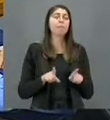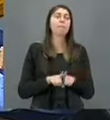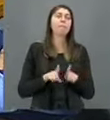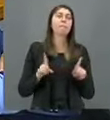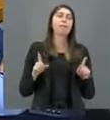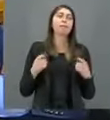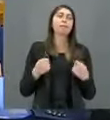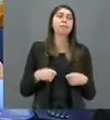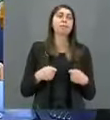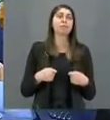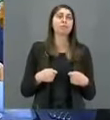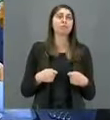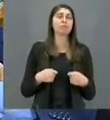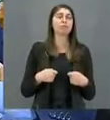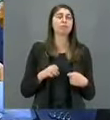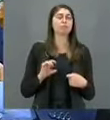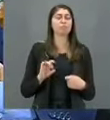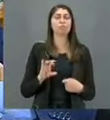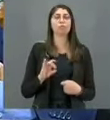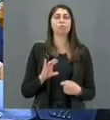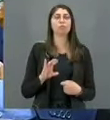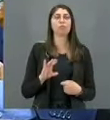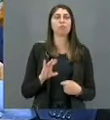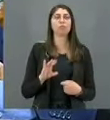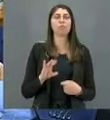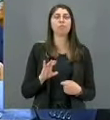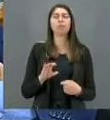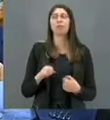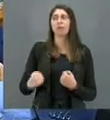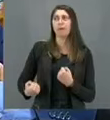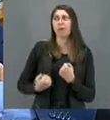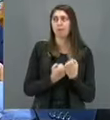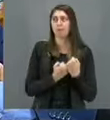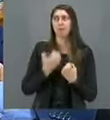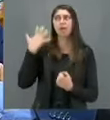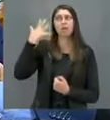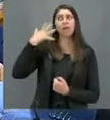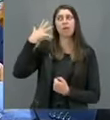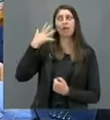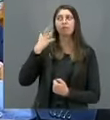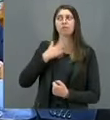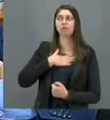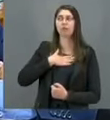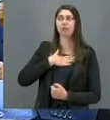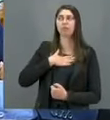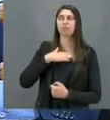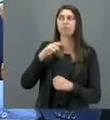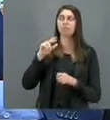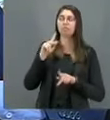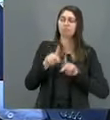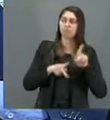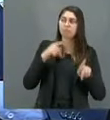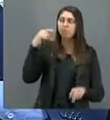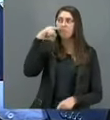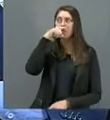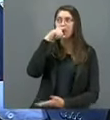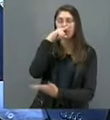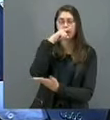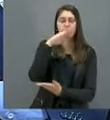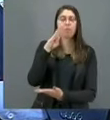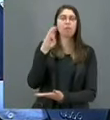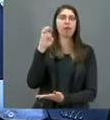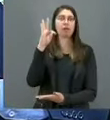aqui, apenas para colaborar com um relato do meu parente Góes,